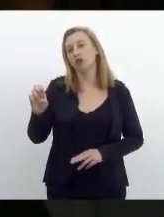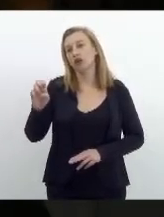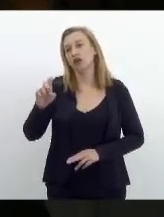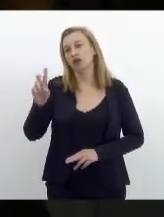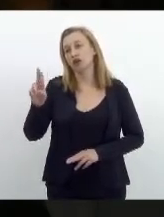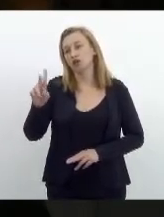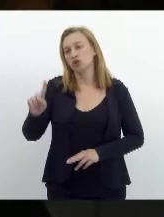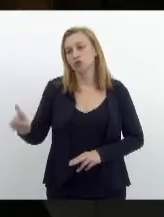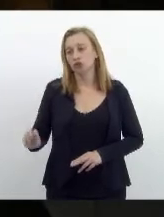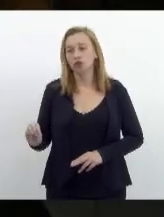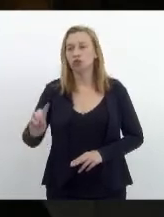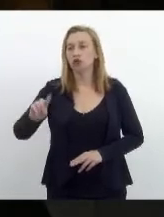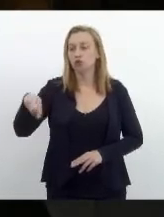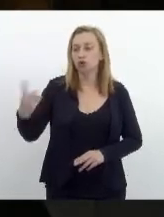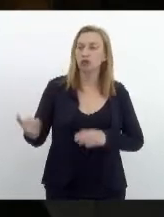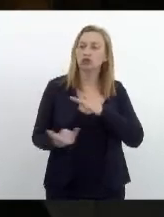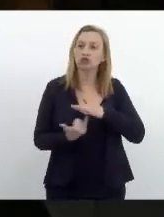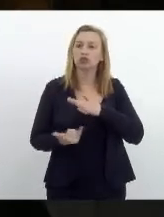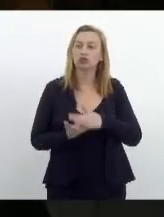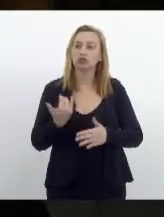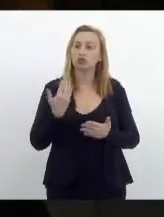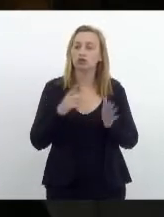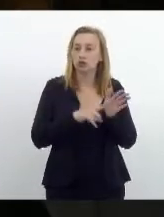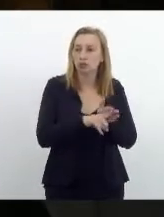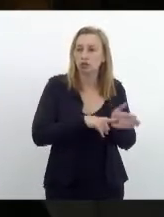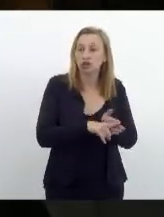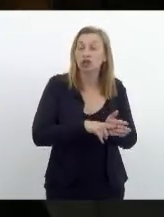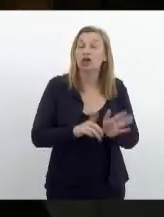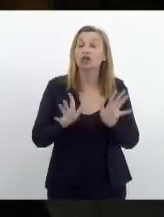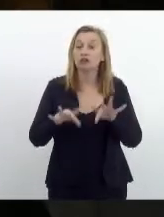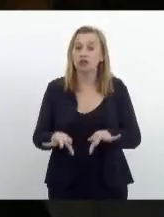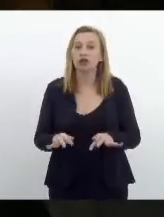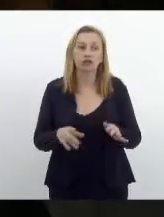pesquisa, enfim. E esse projeto especificamente,